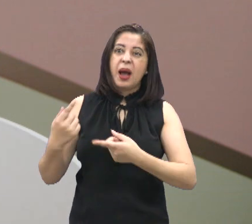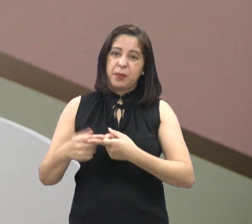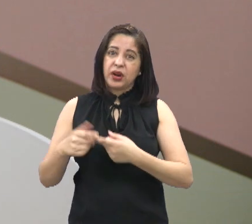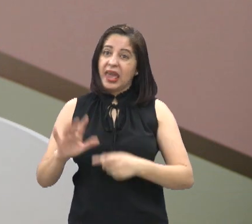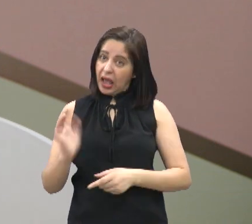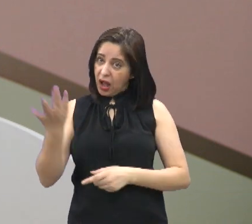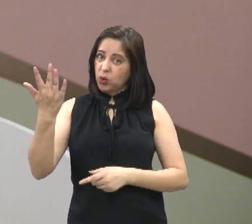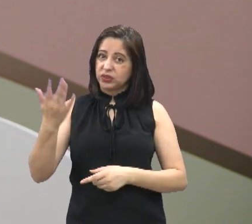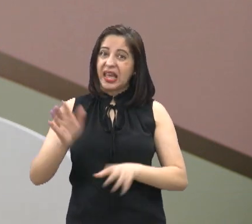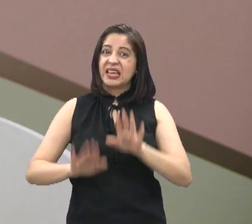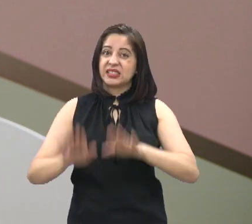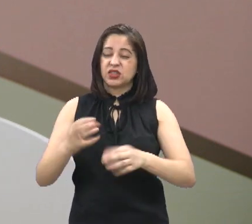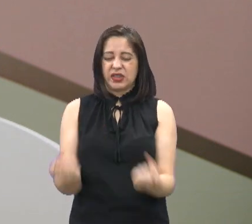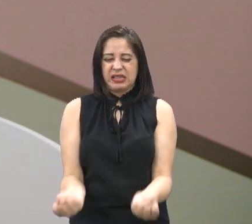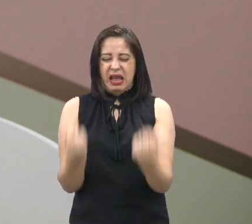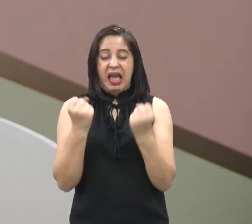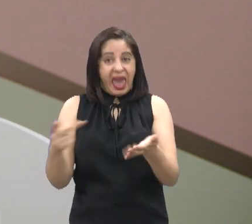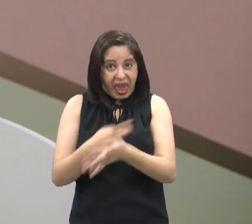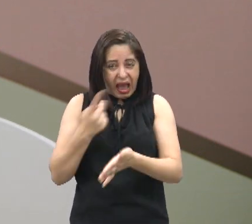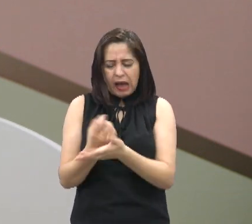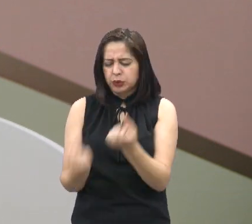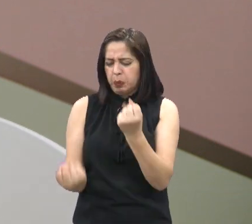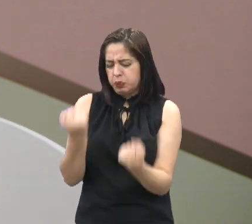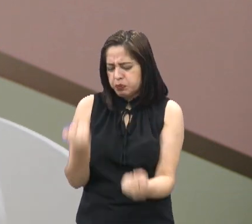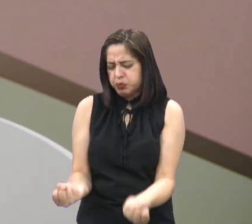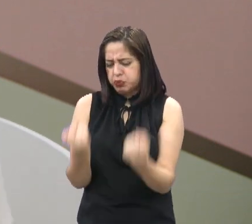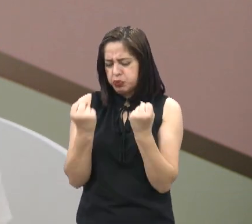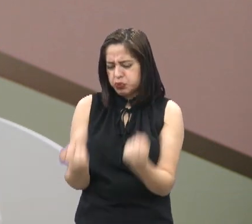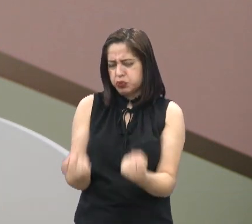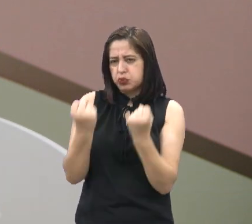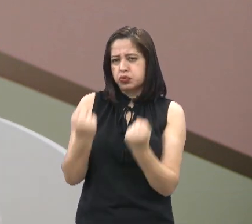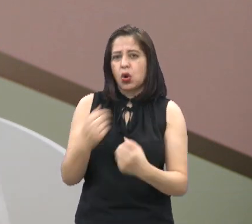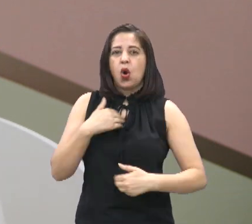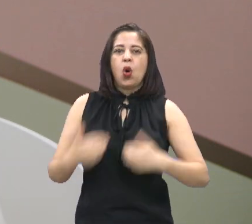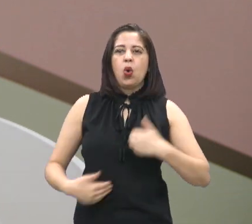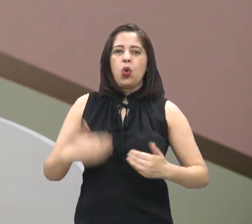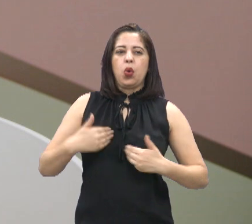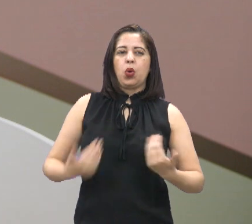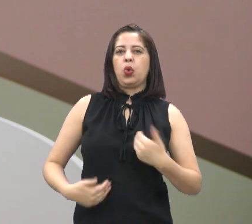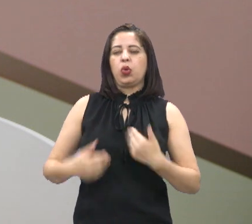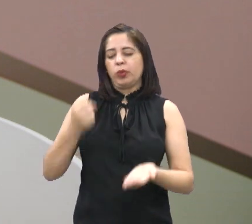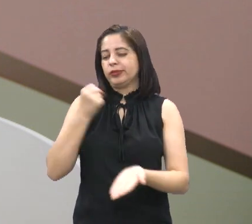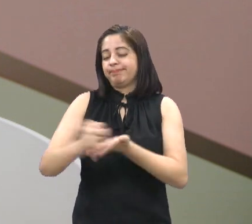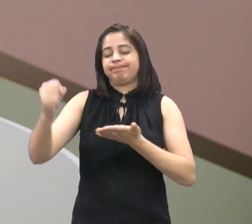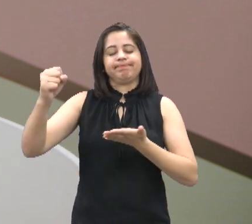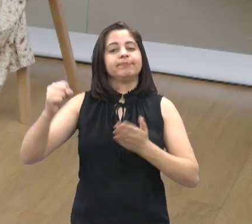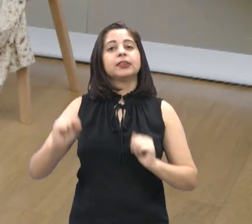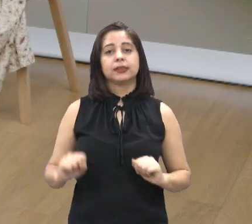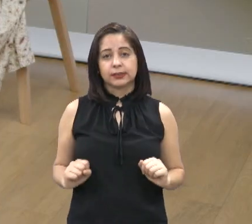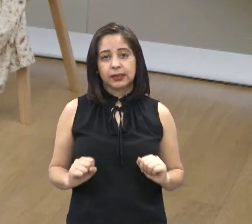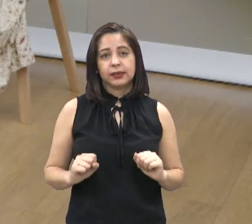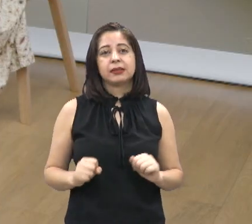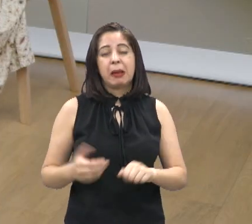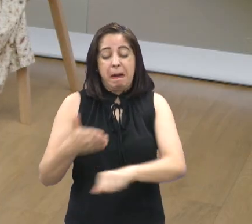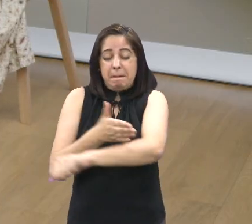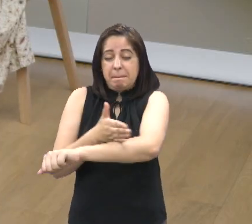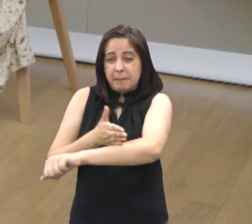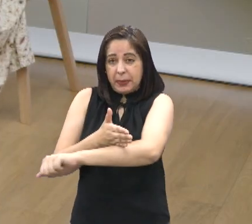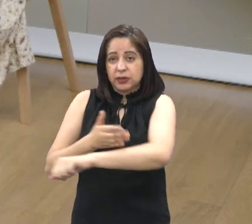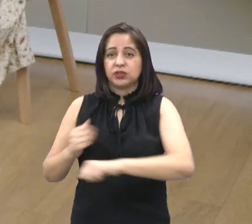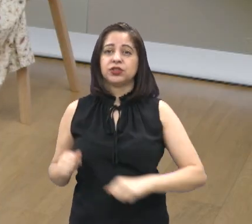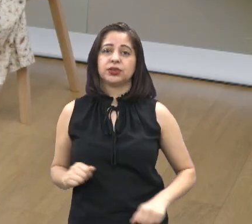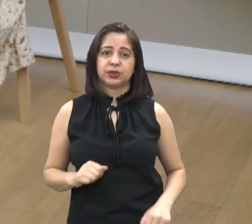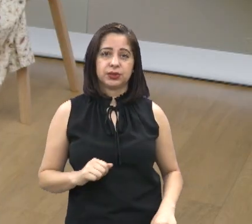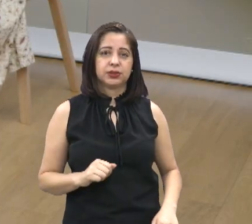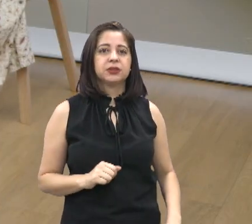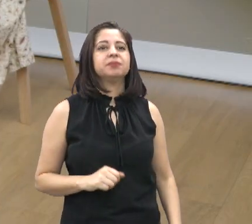por prática de atividade física ou muita carga, ou fez um movimento errado, né. Perfeito, eu gosto doutora muito desse que Cláudia. tem esse